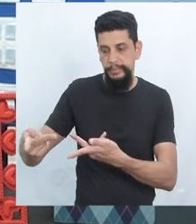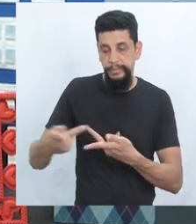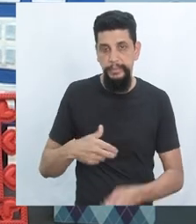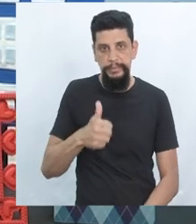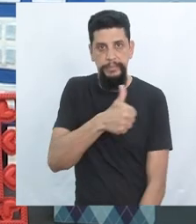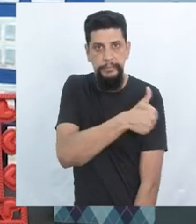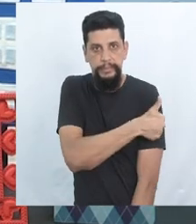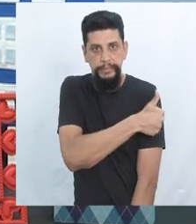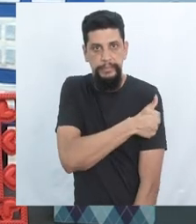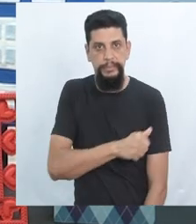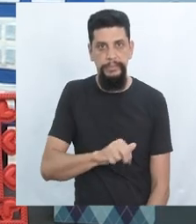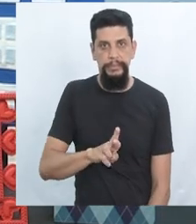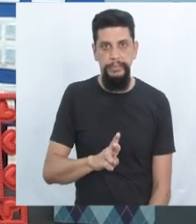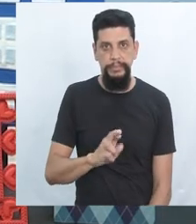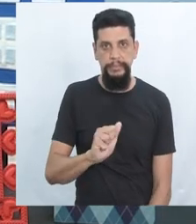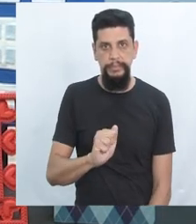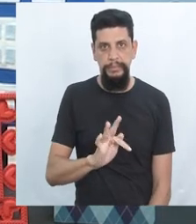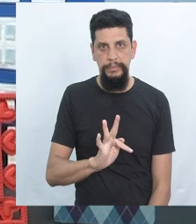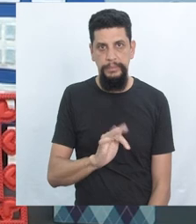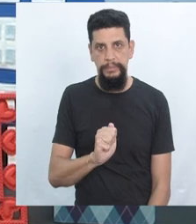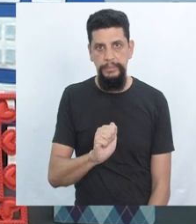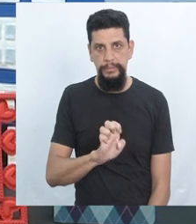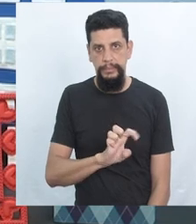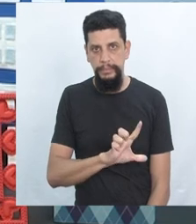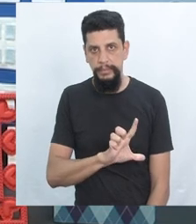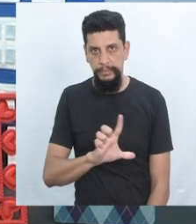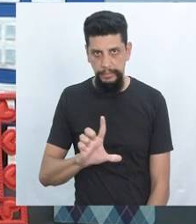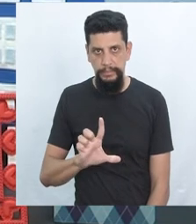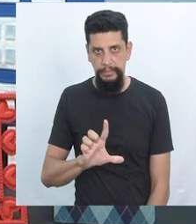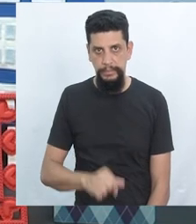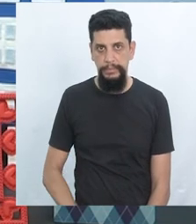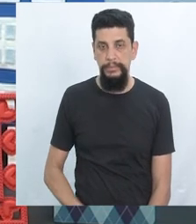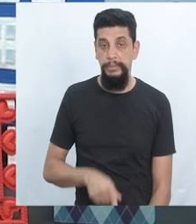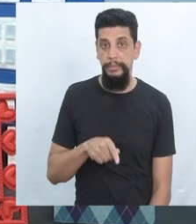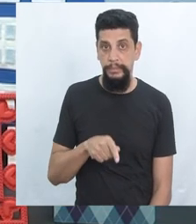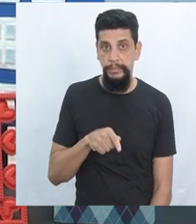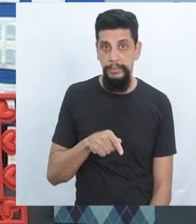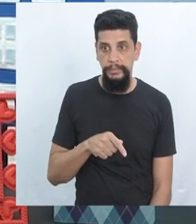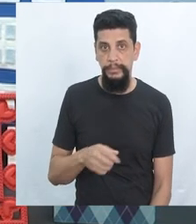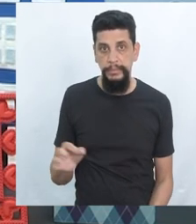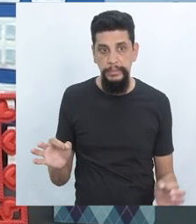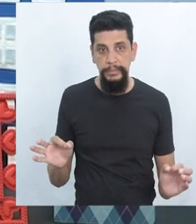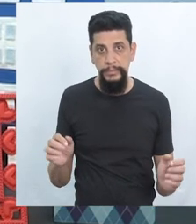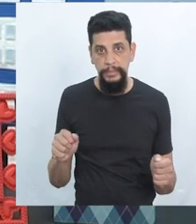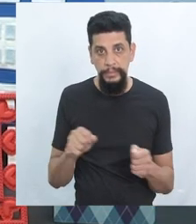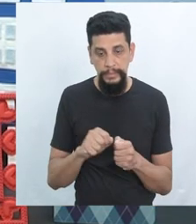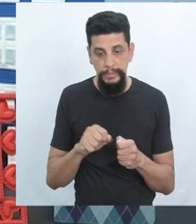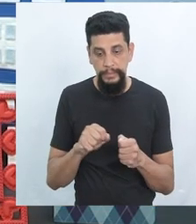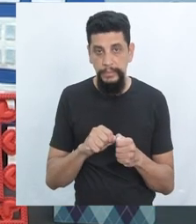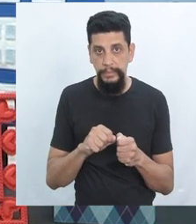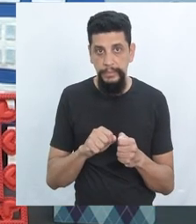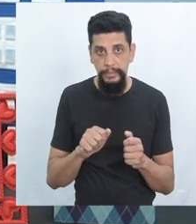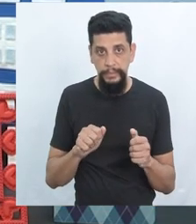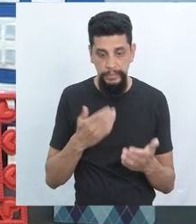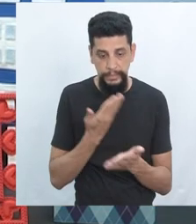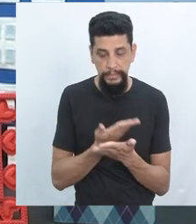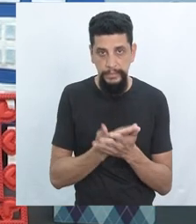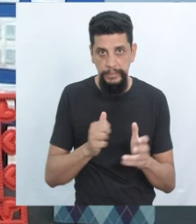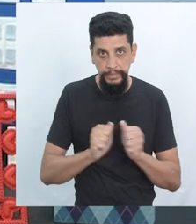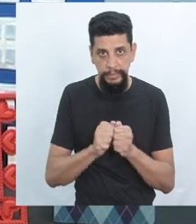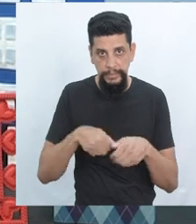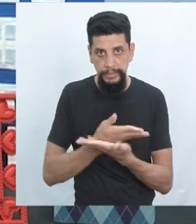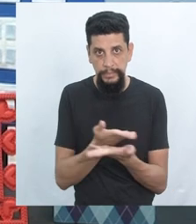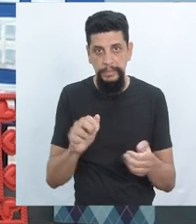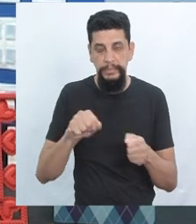então? Eu convidei o estudante Rafael Bueno Ferreira a terminar